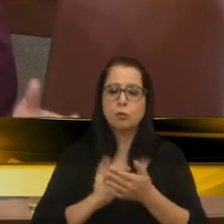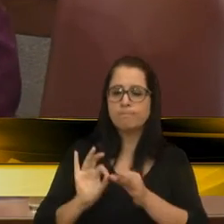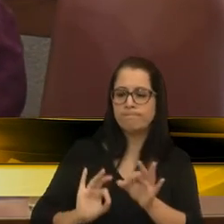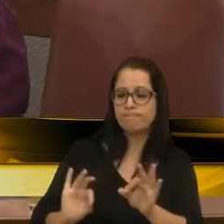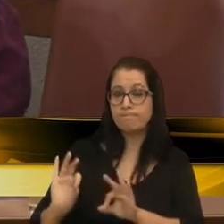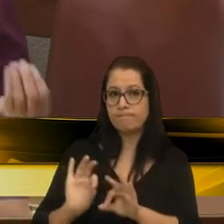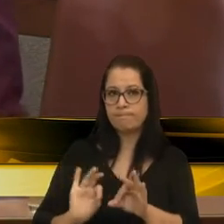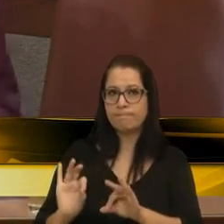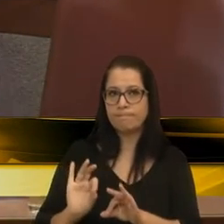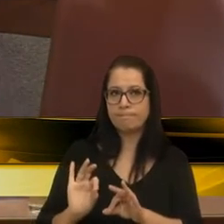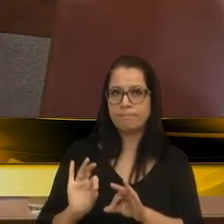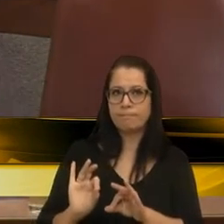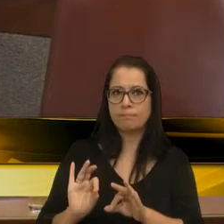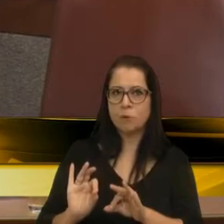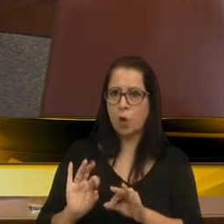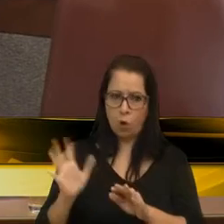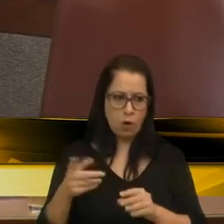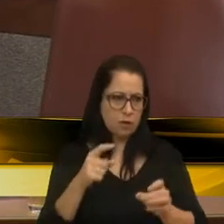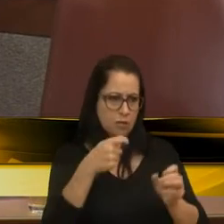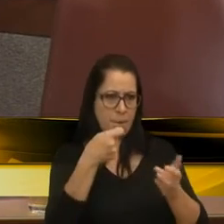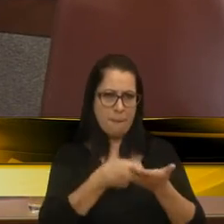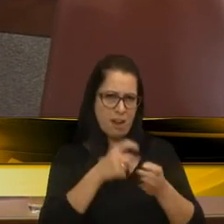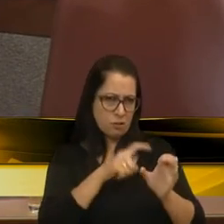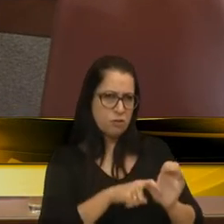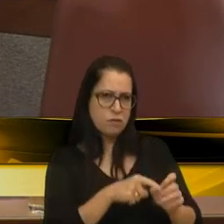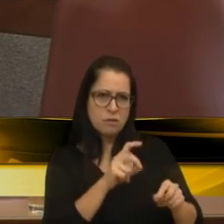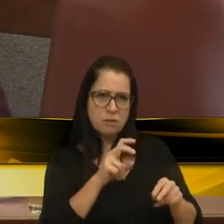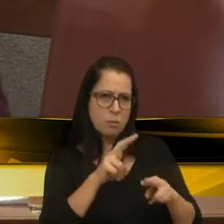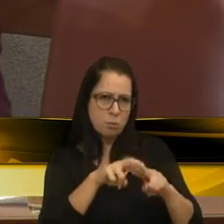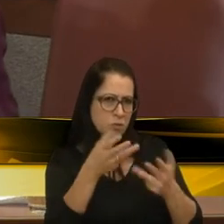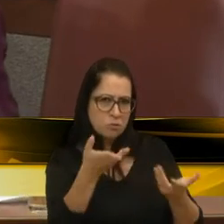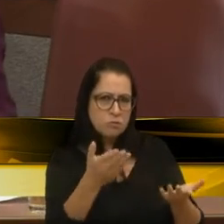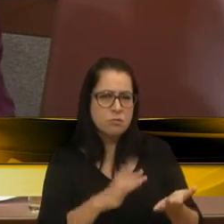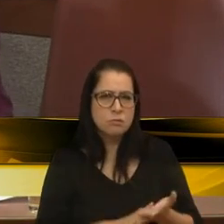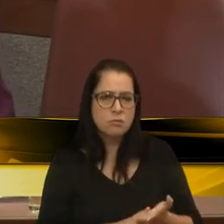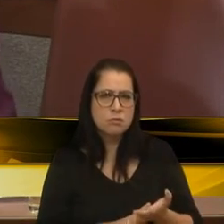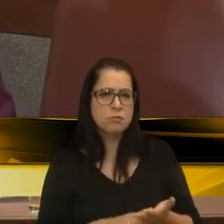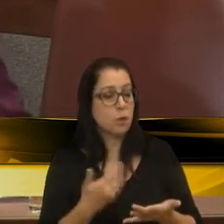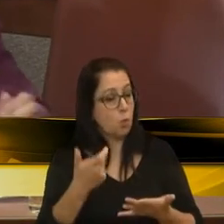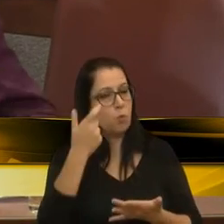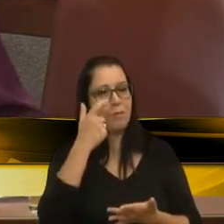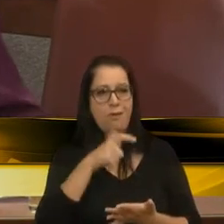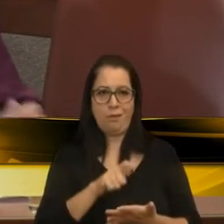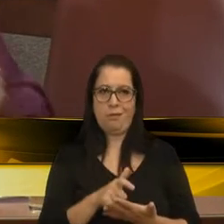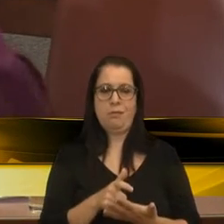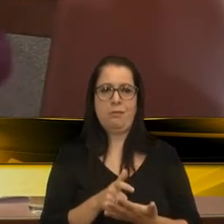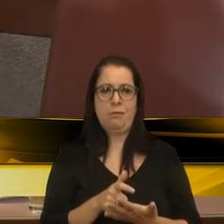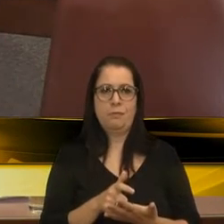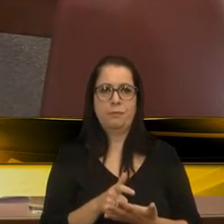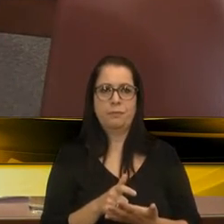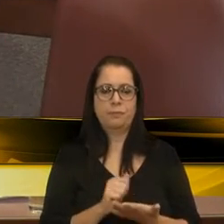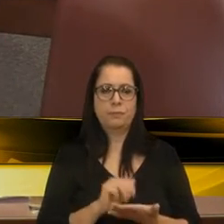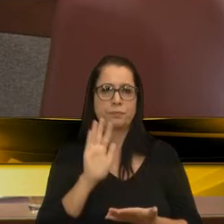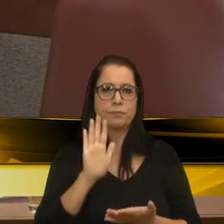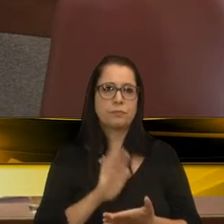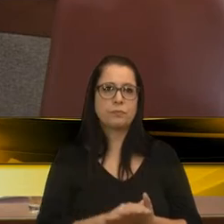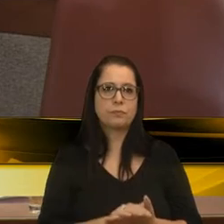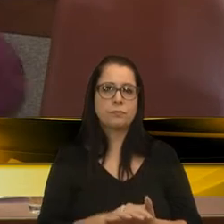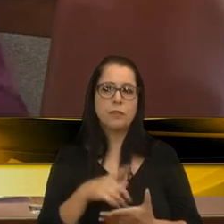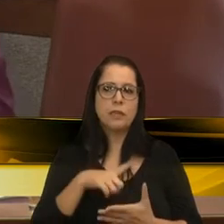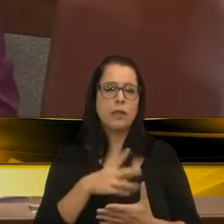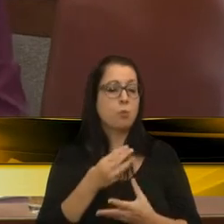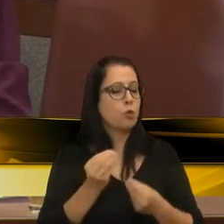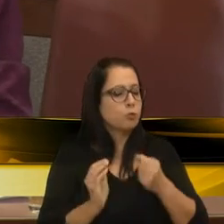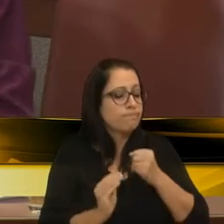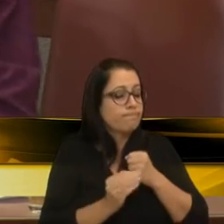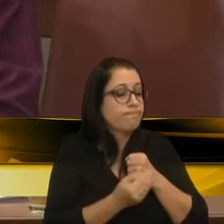articulação, e nós estamos pagando o preço hoje por causa disso. Então, eu acho que parte, vereador. Tem muito por